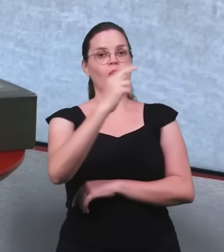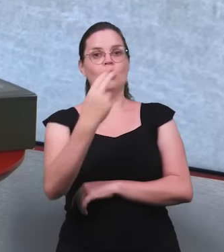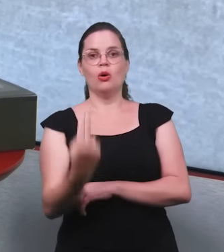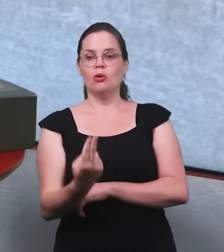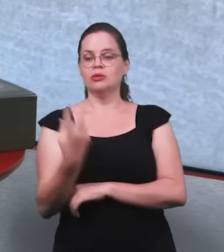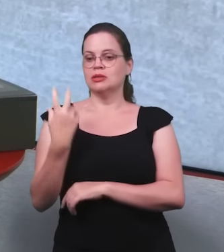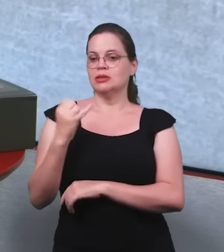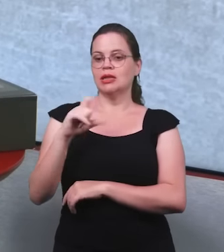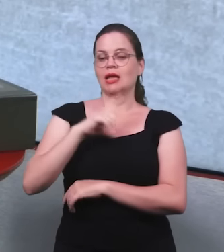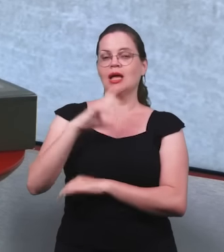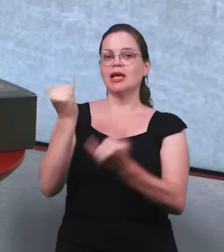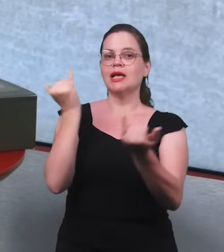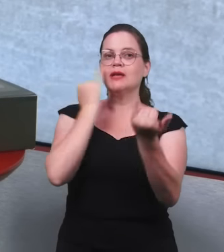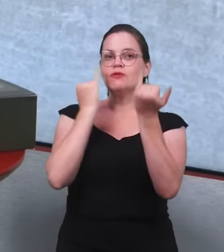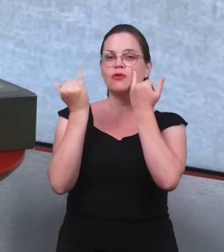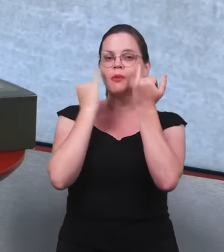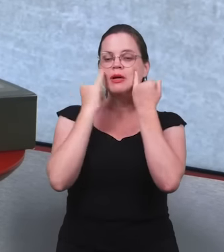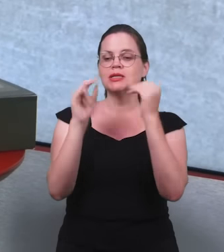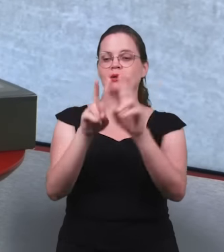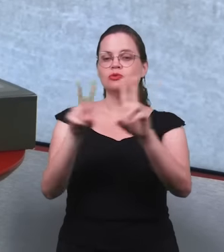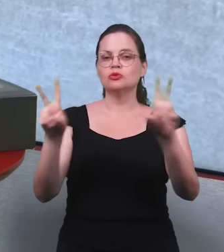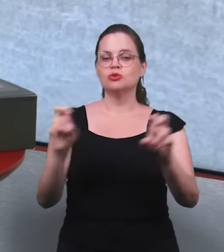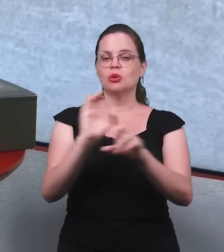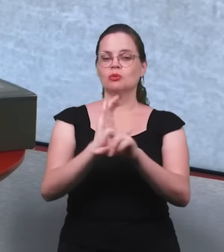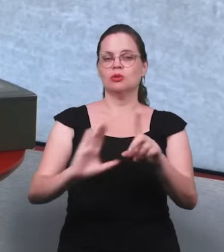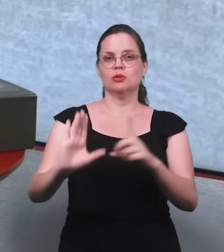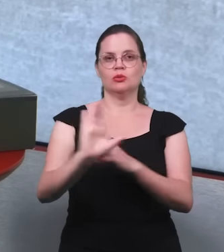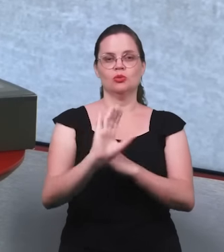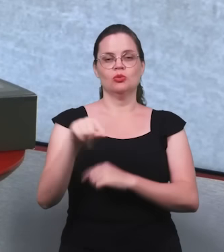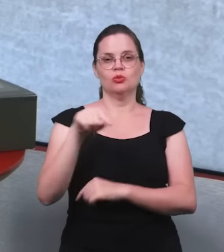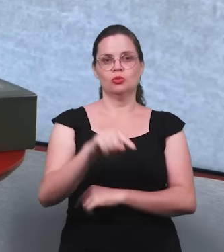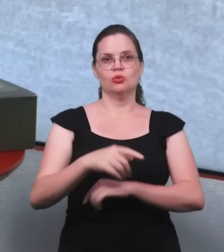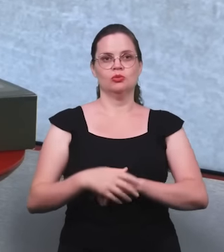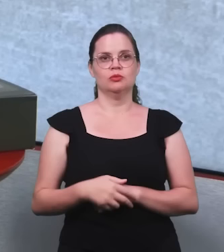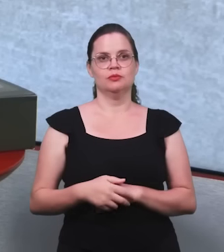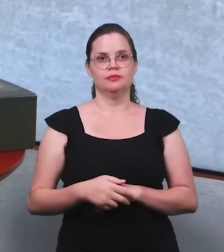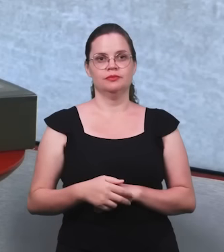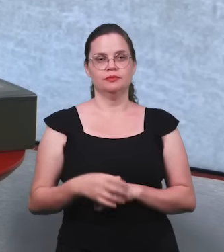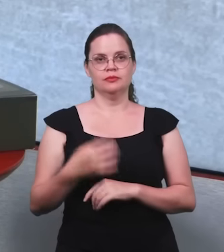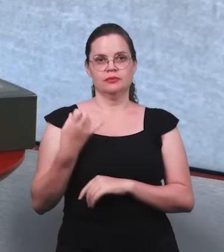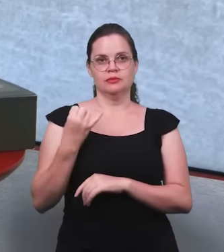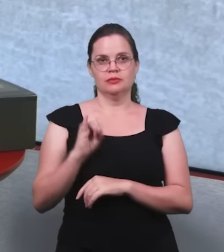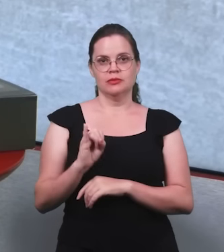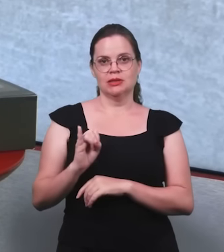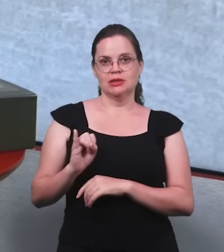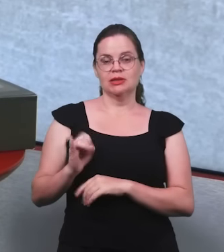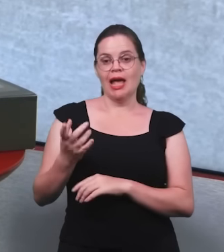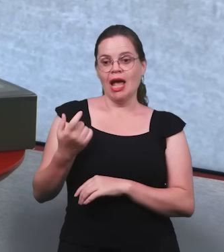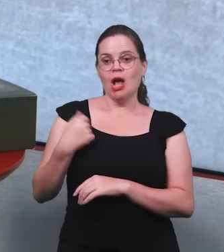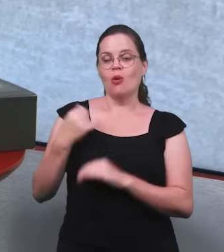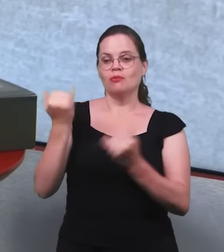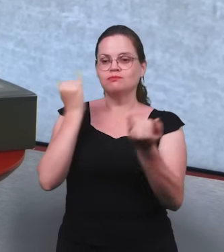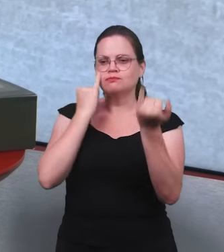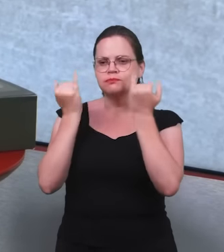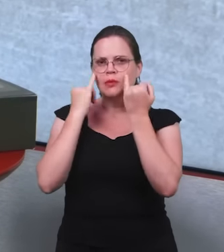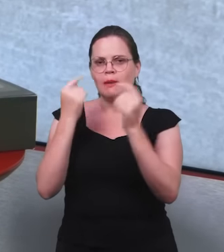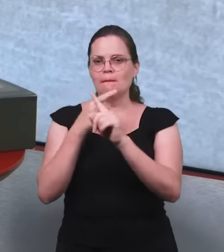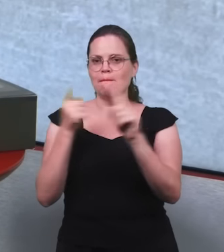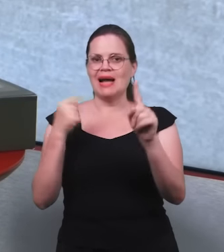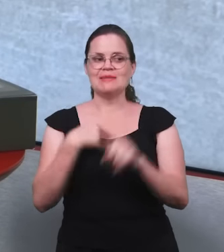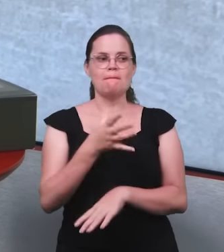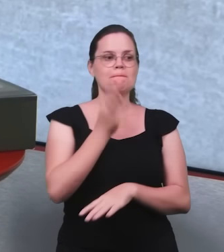simples informação a respeito deste culto, na condição de fisicamente ausente dele. Então